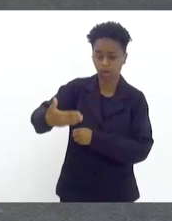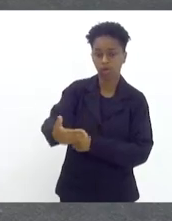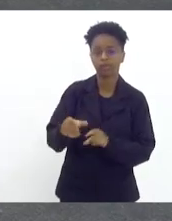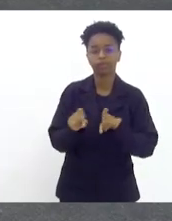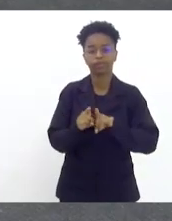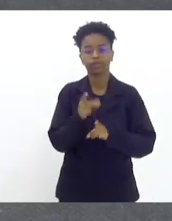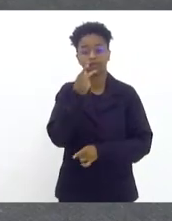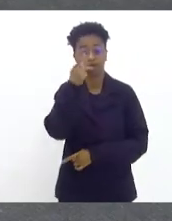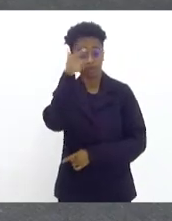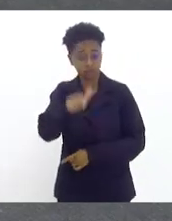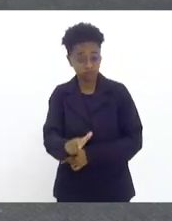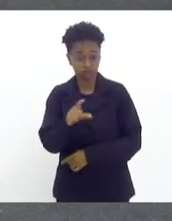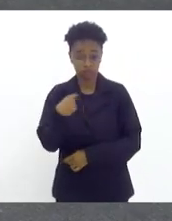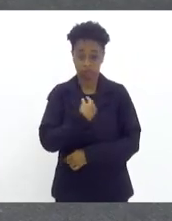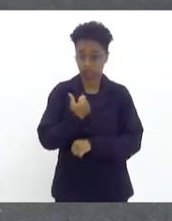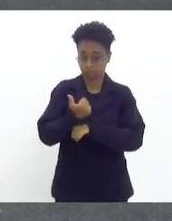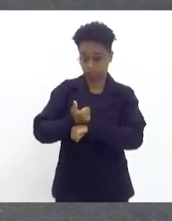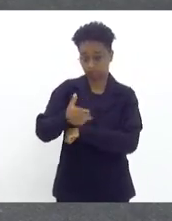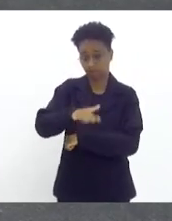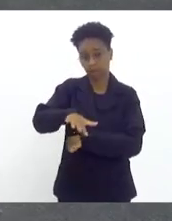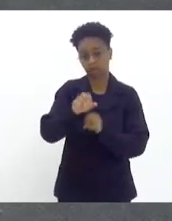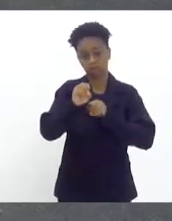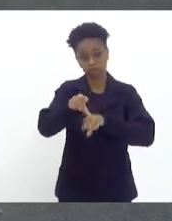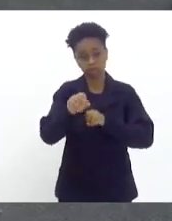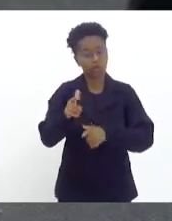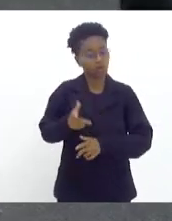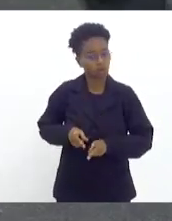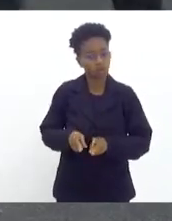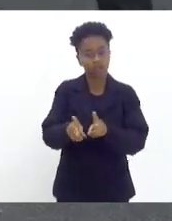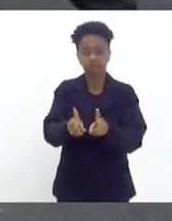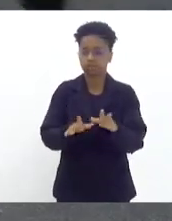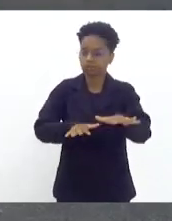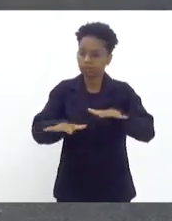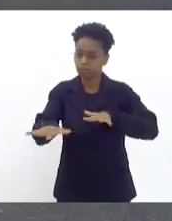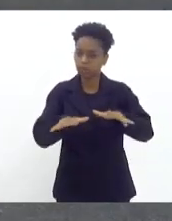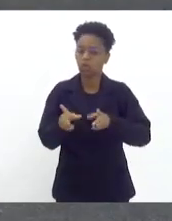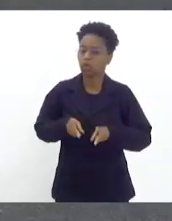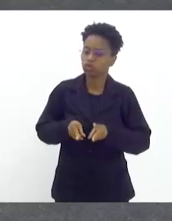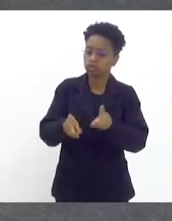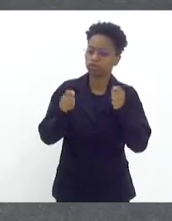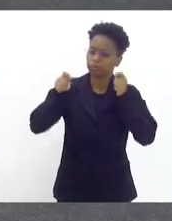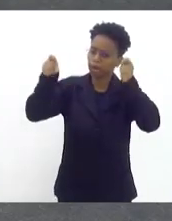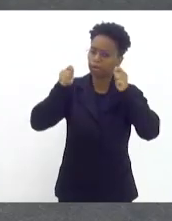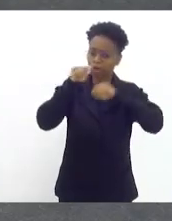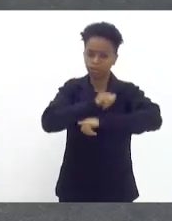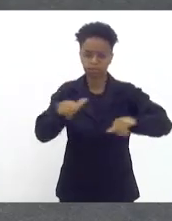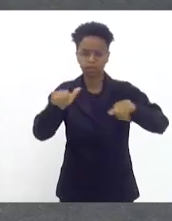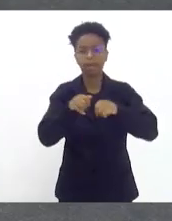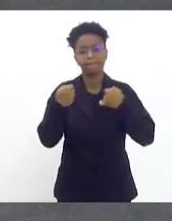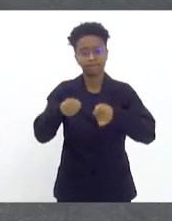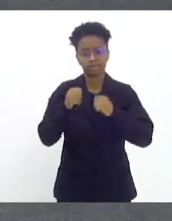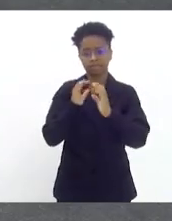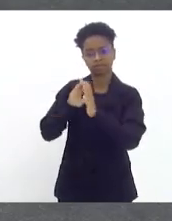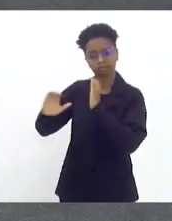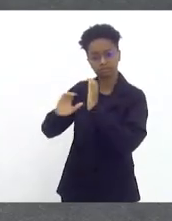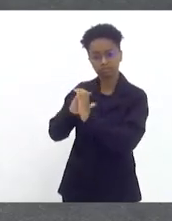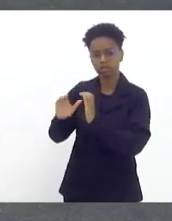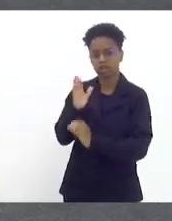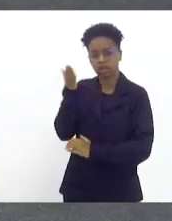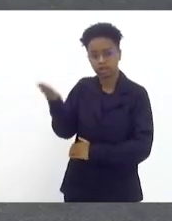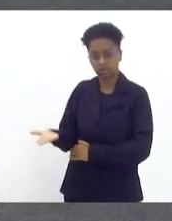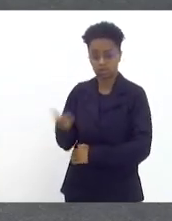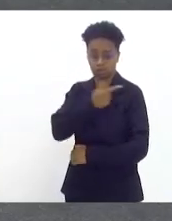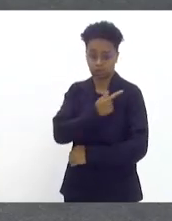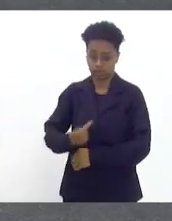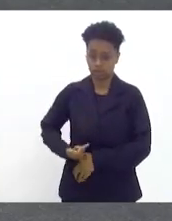reafirmar que nós profissionais de educação continuaremos imobilização para que estabelecermos um canal de diálogo possível com o Governo